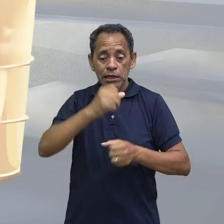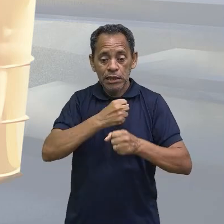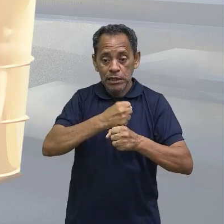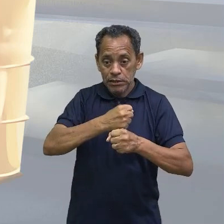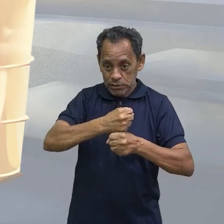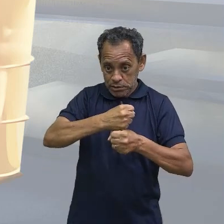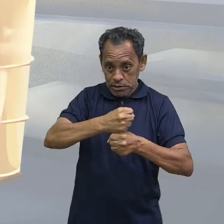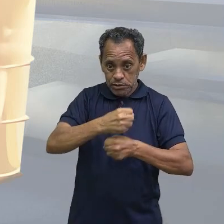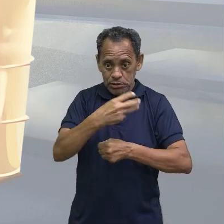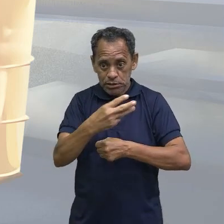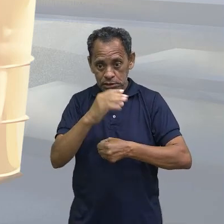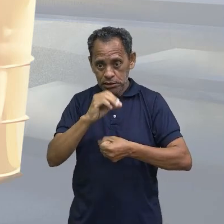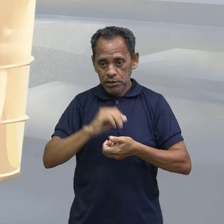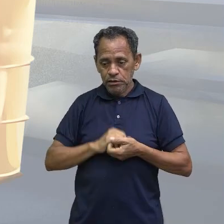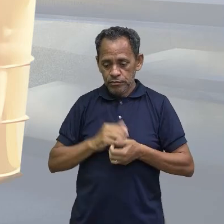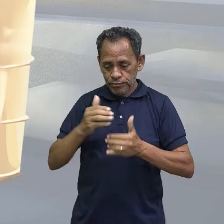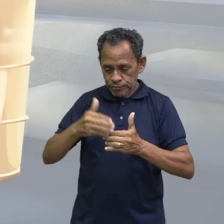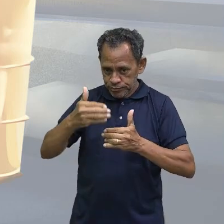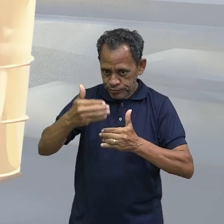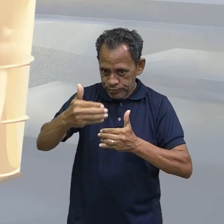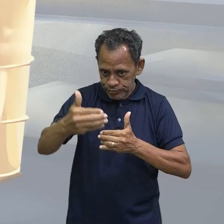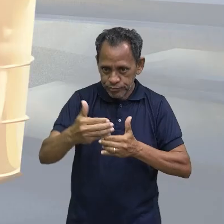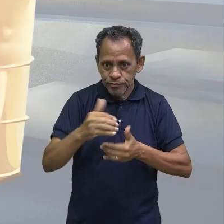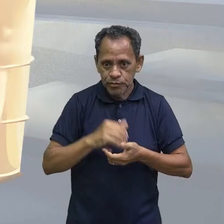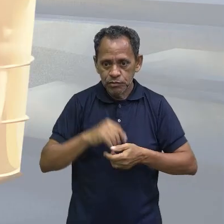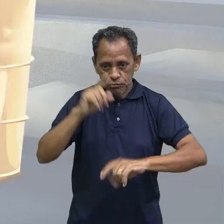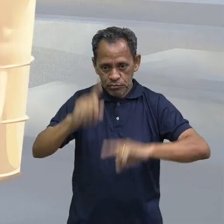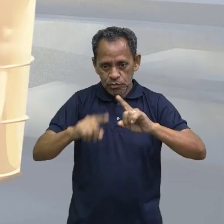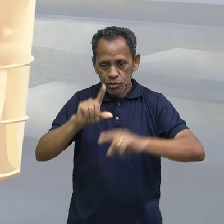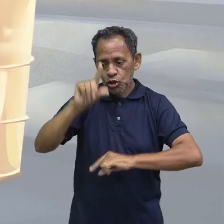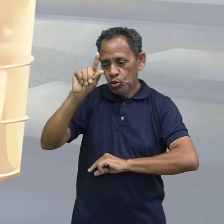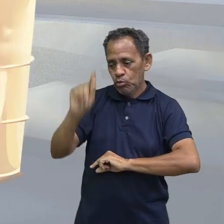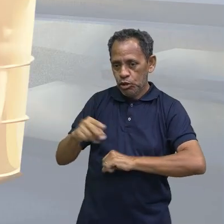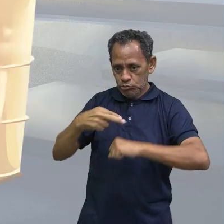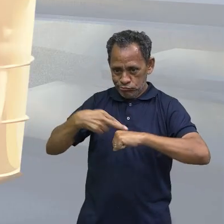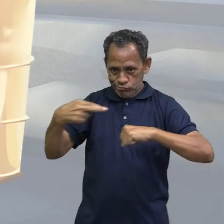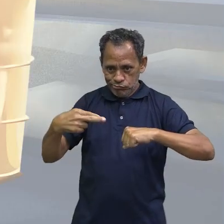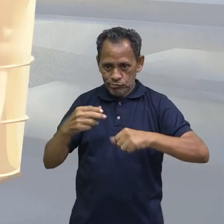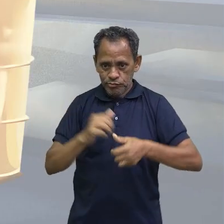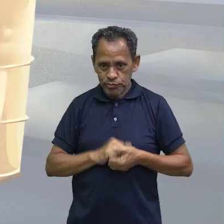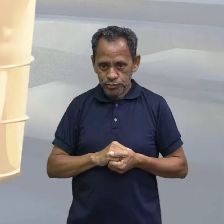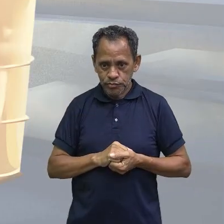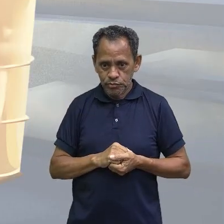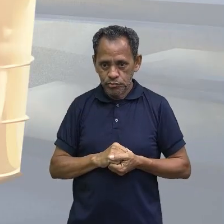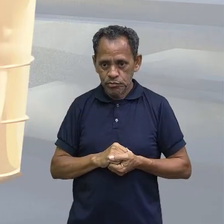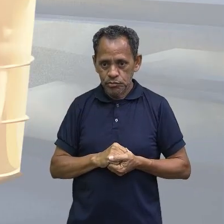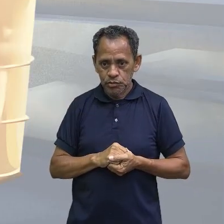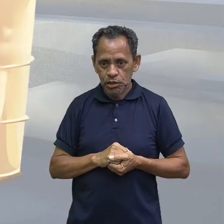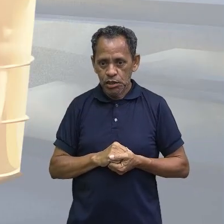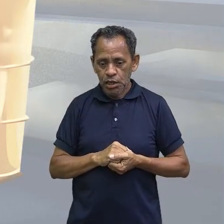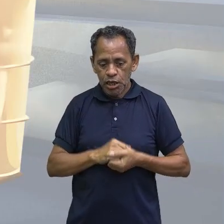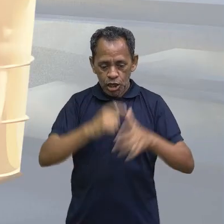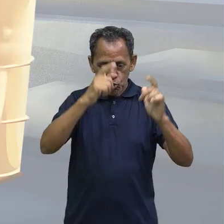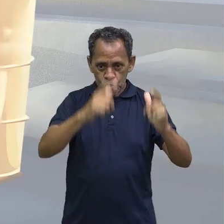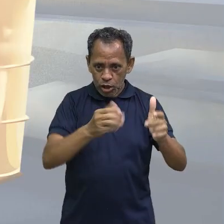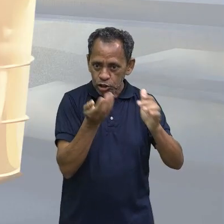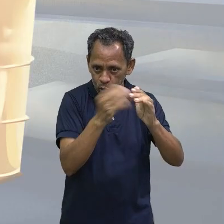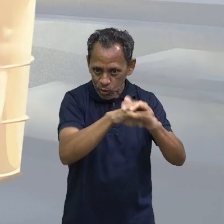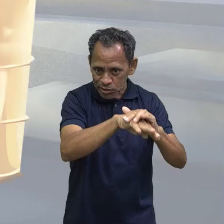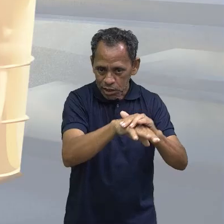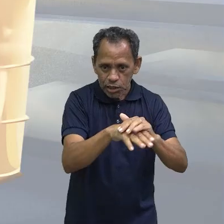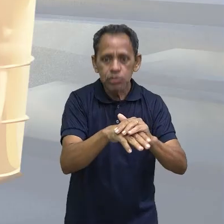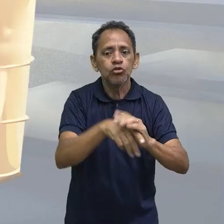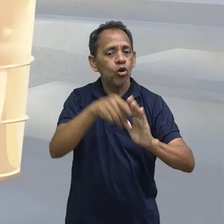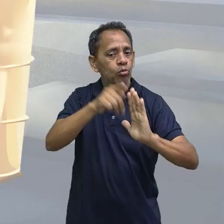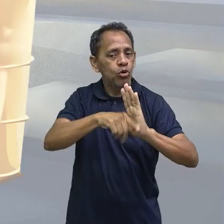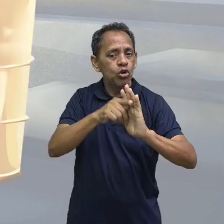do tempo, o material se tornará cada vez menos radioativo, né? E o depósito, ele foi projetado